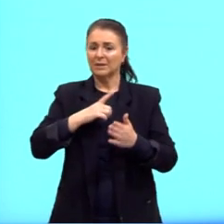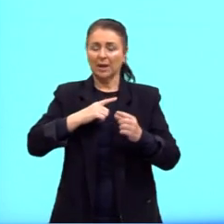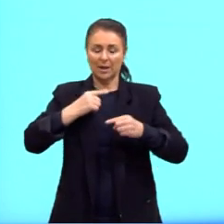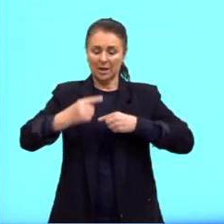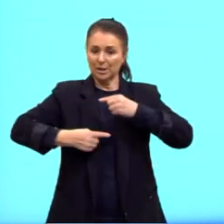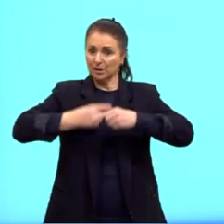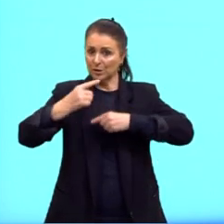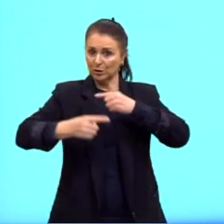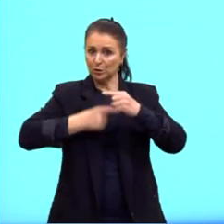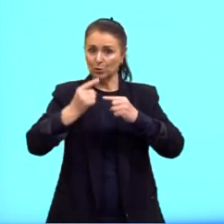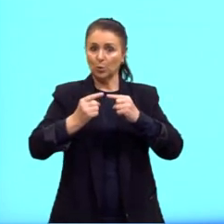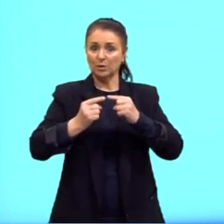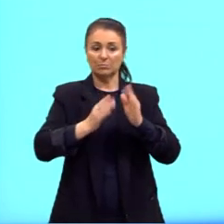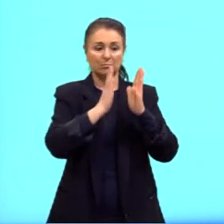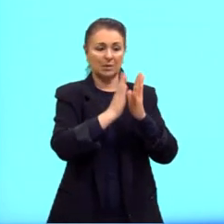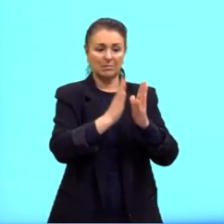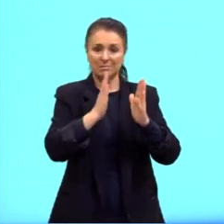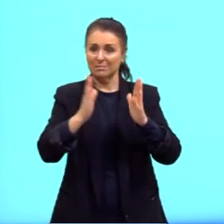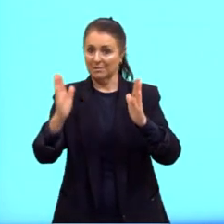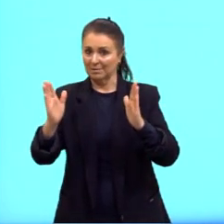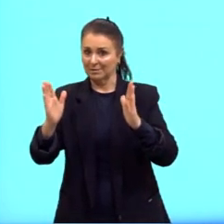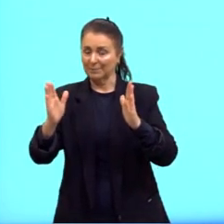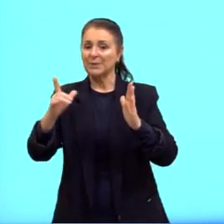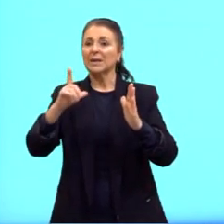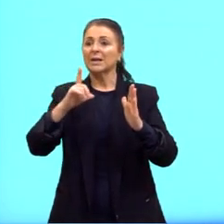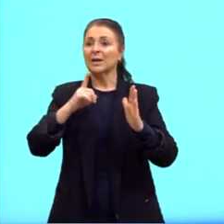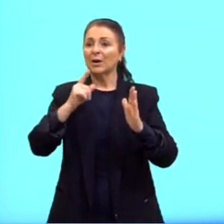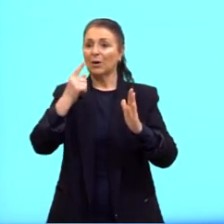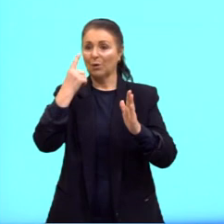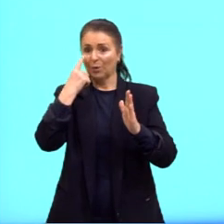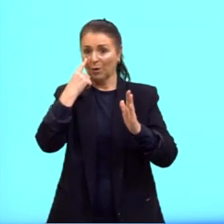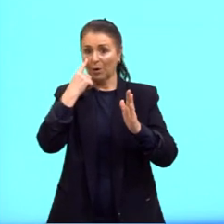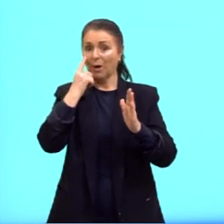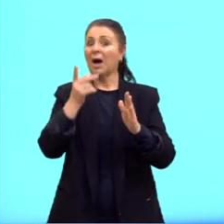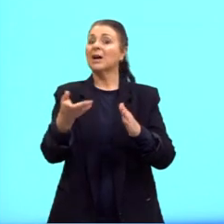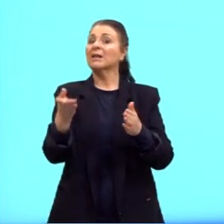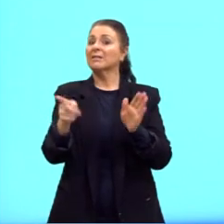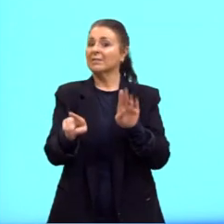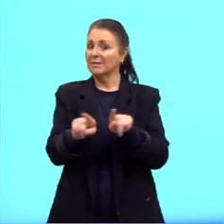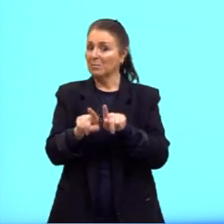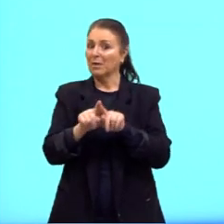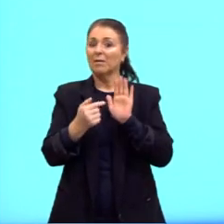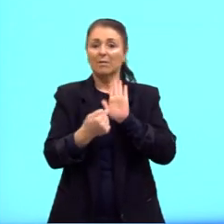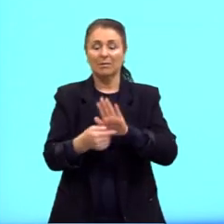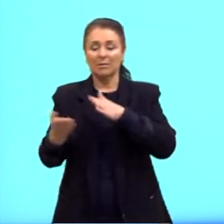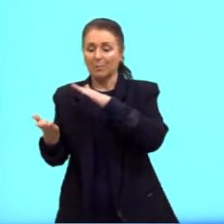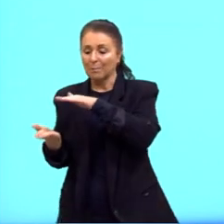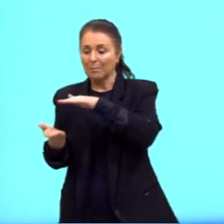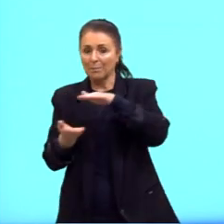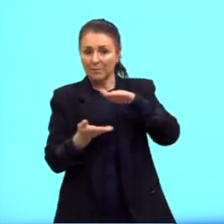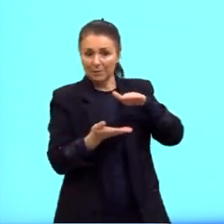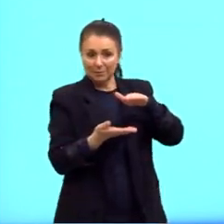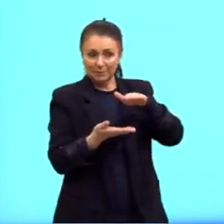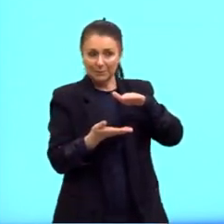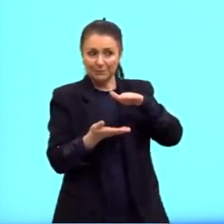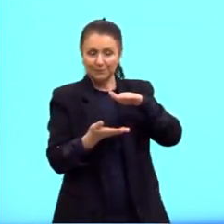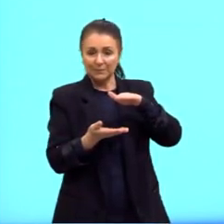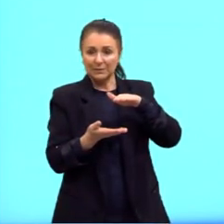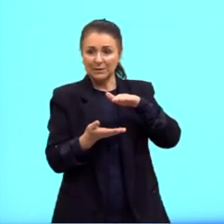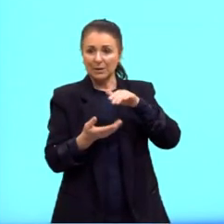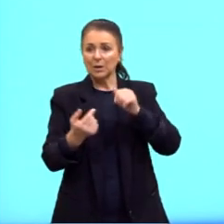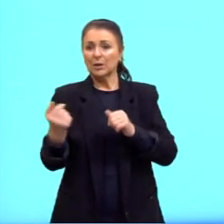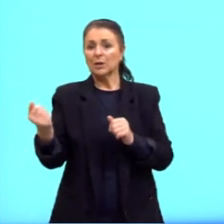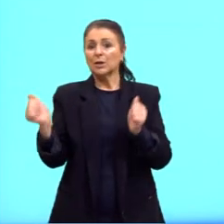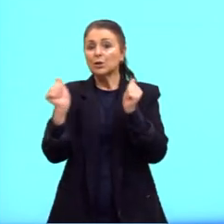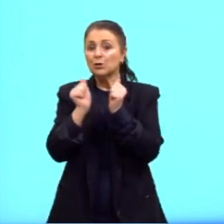resistores que estão insere aqui né a gente pode ver que está em paralelo tá E aí